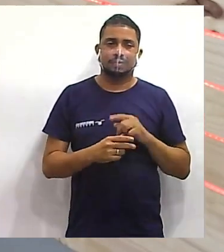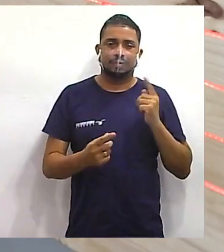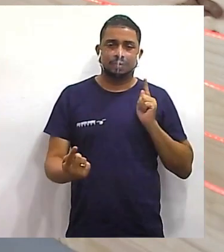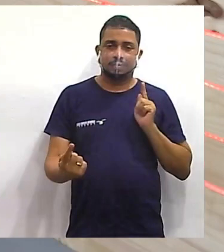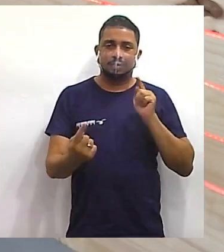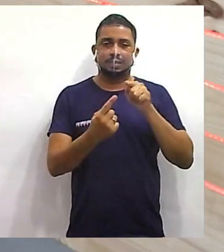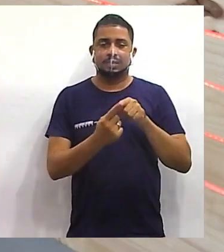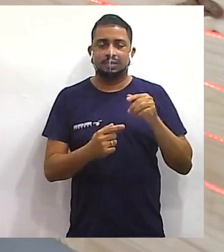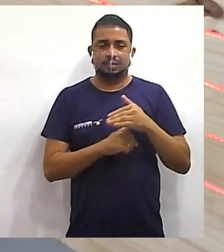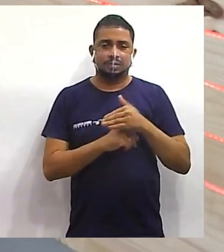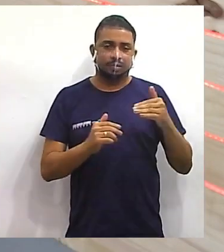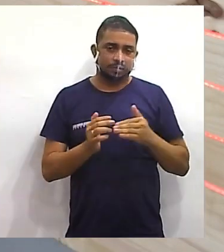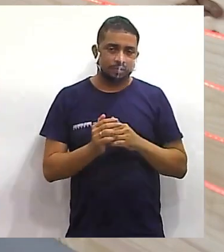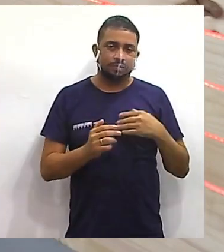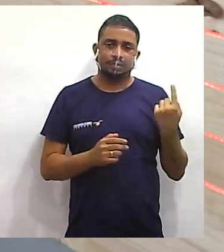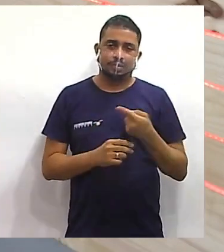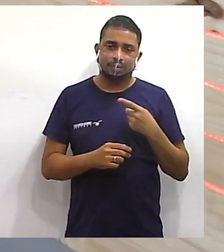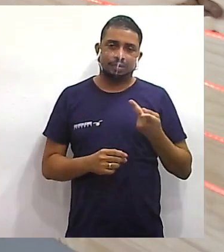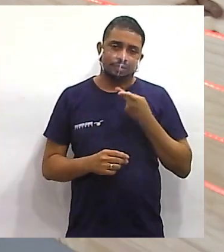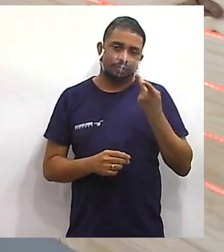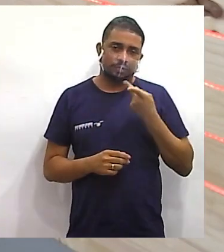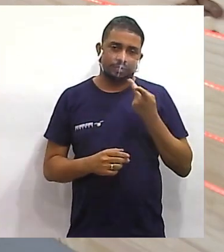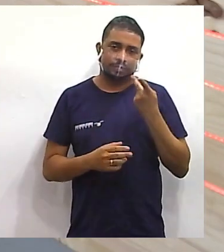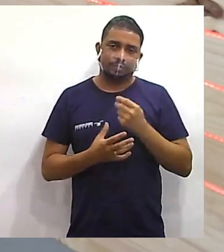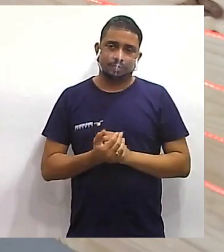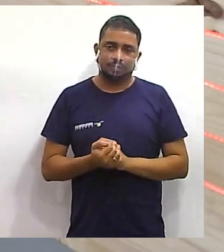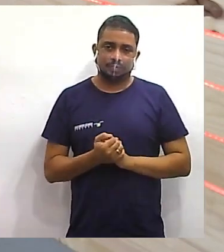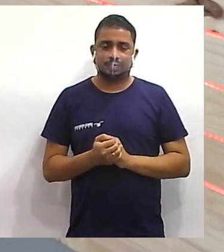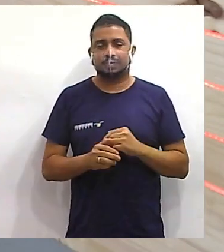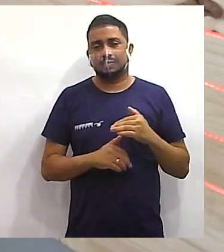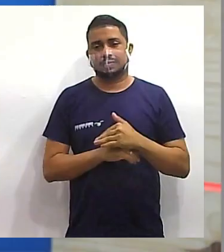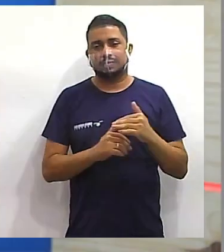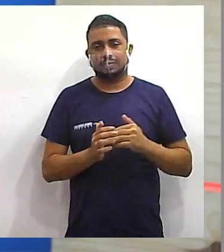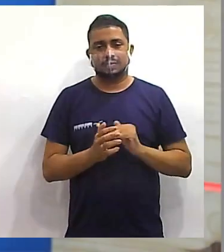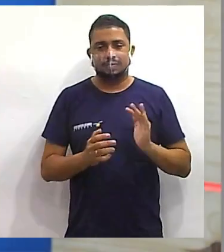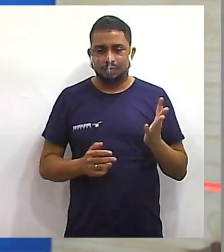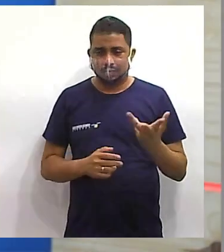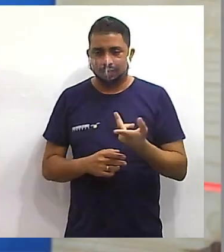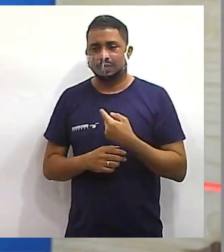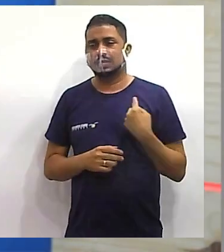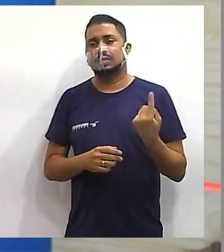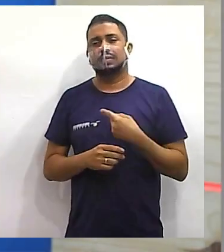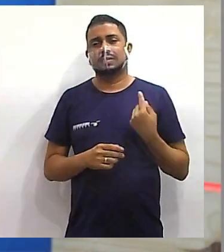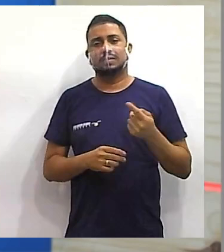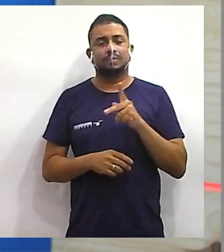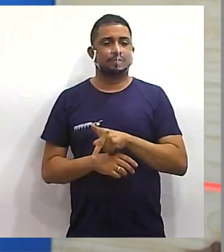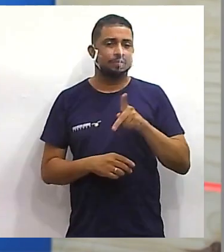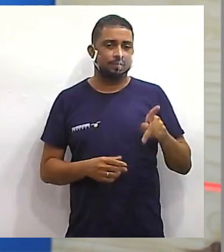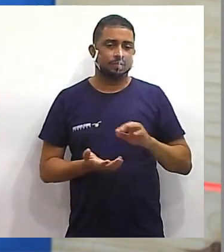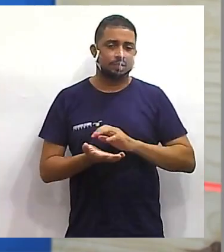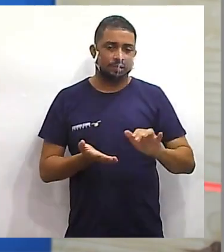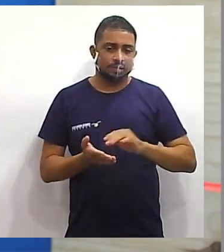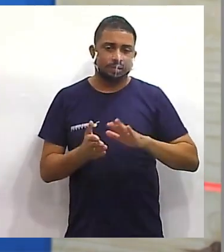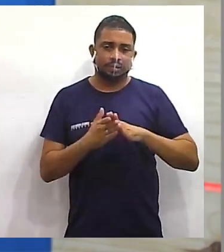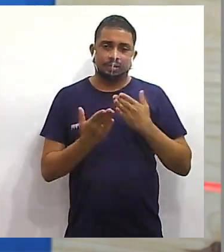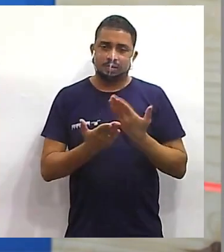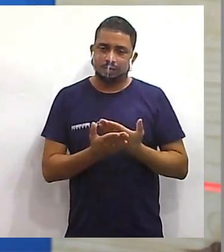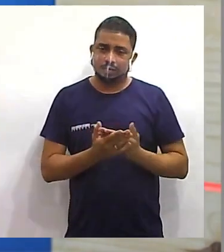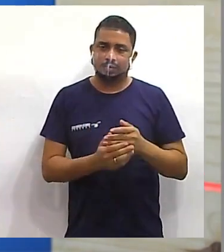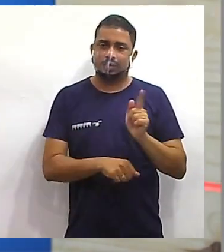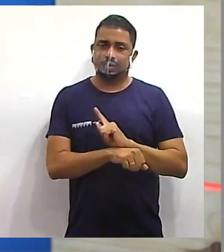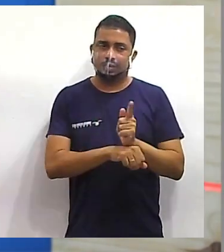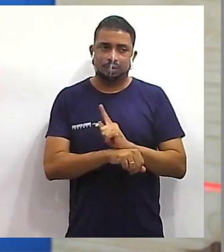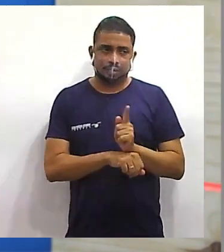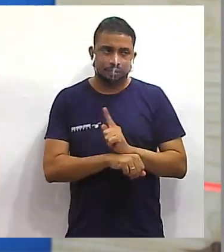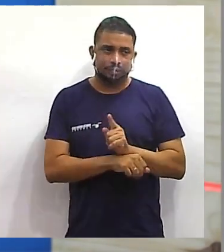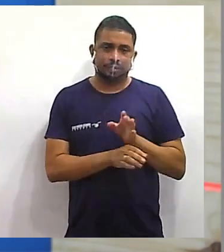objetivo de tudo isso que a gente está falando aqui. Todos nós, professores, secretários escolares,